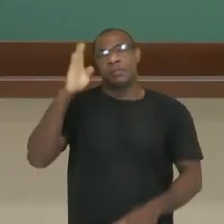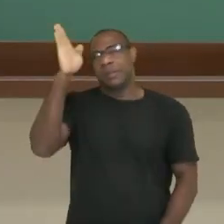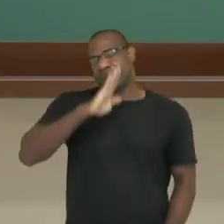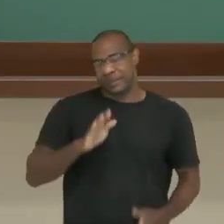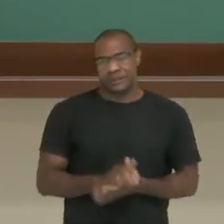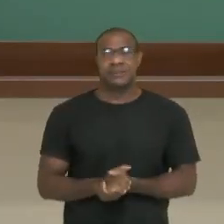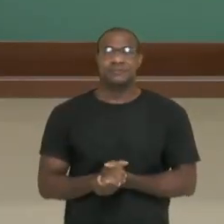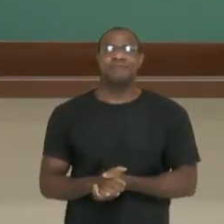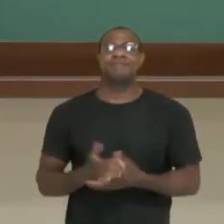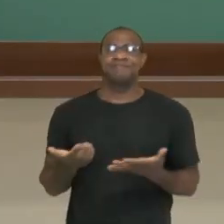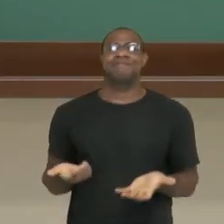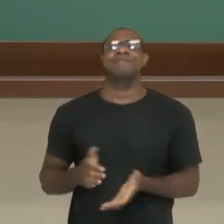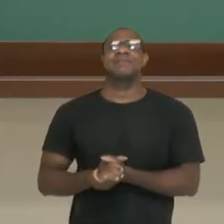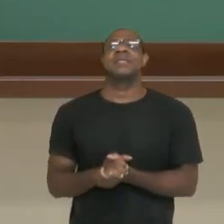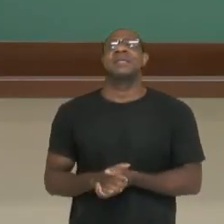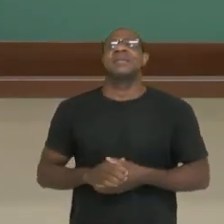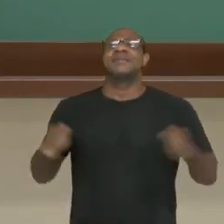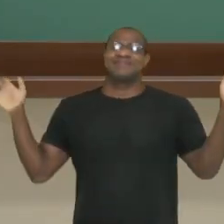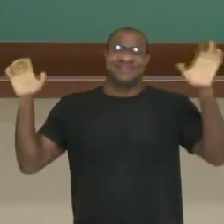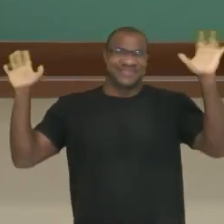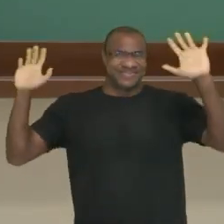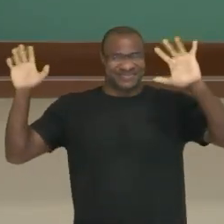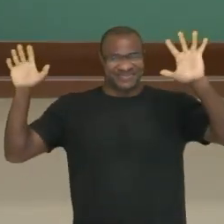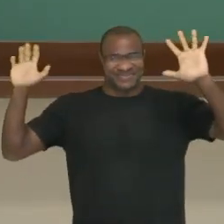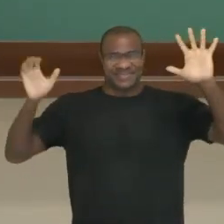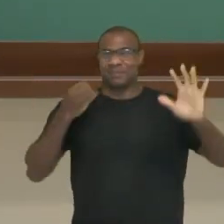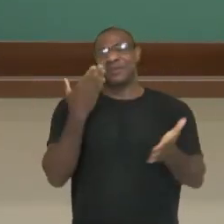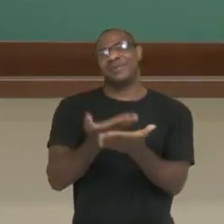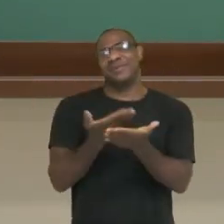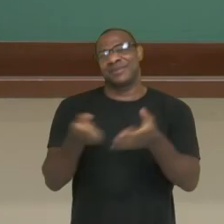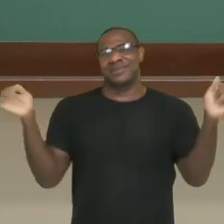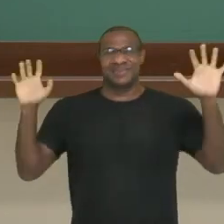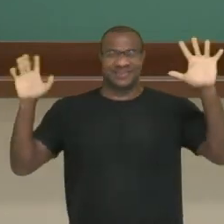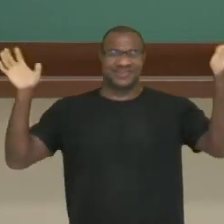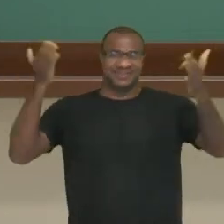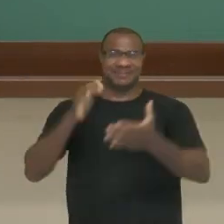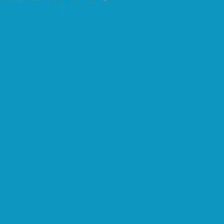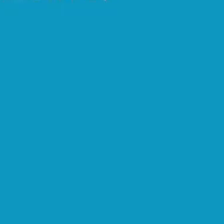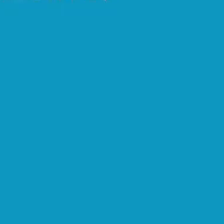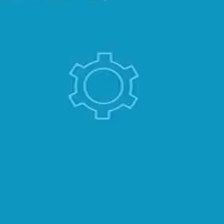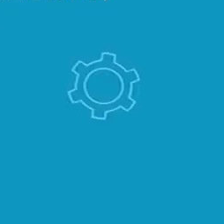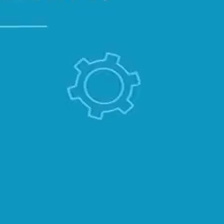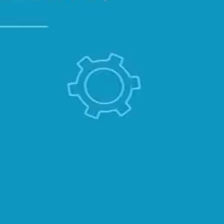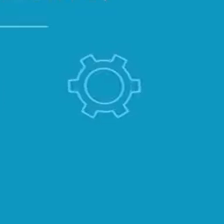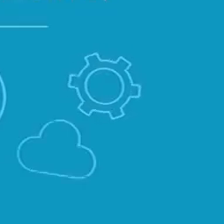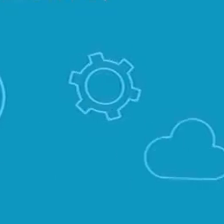criança. Nós ficamos por aqui nessa aula. Bons estudos para você. Tchau, povo!